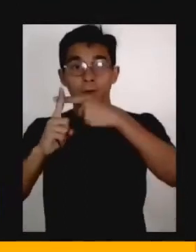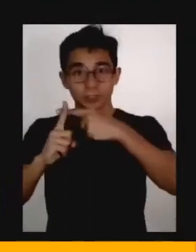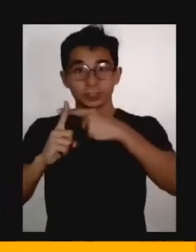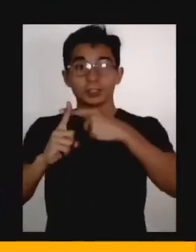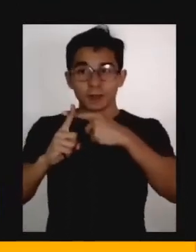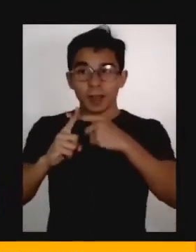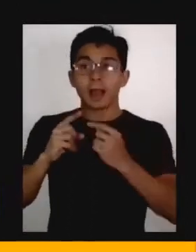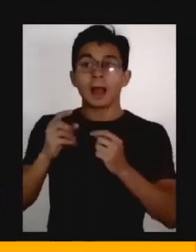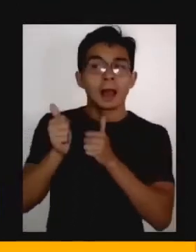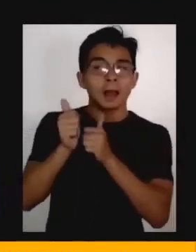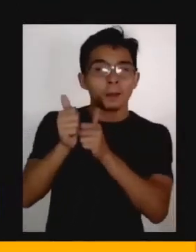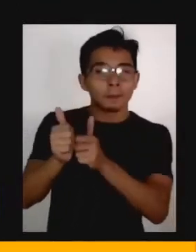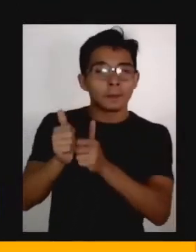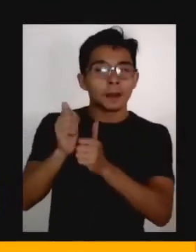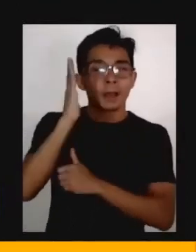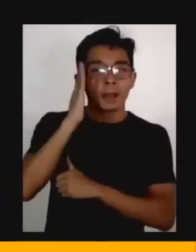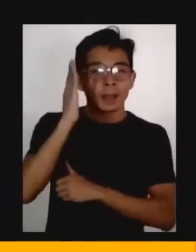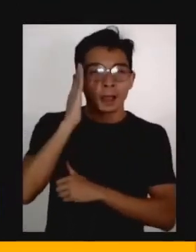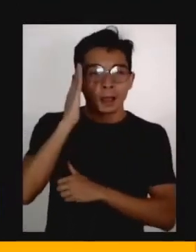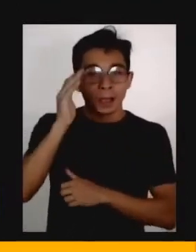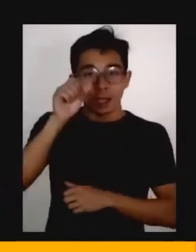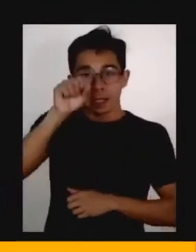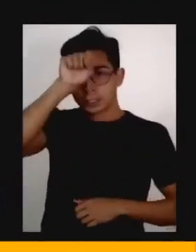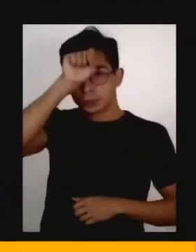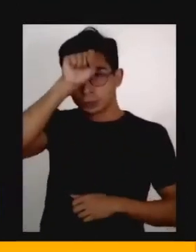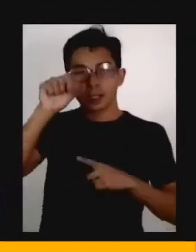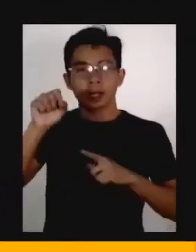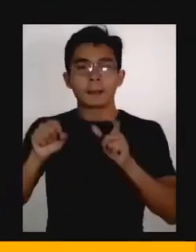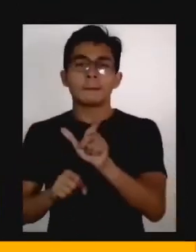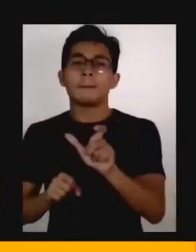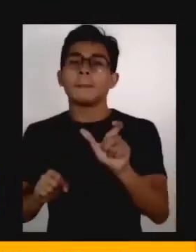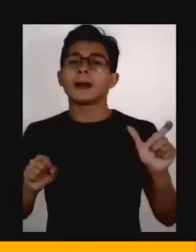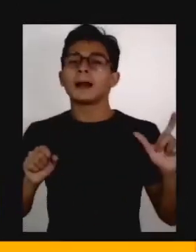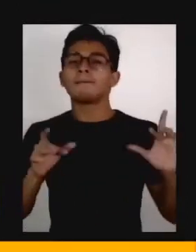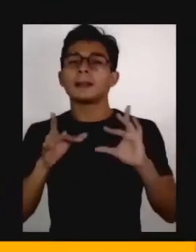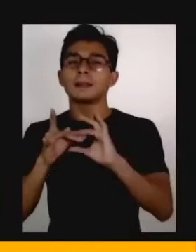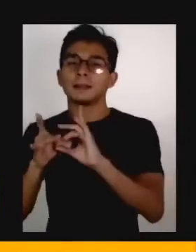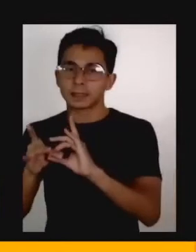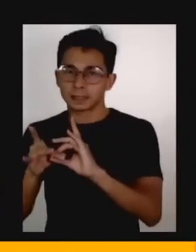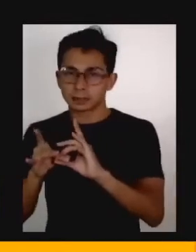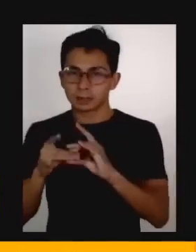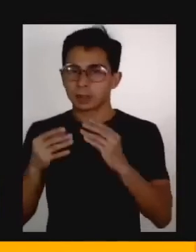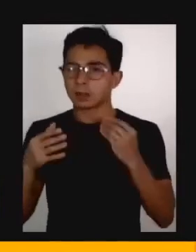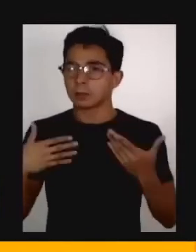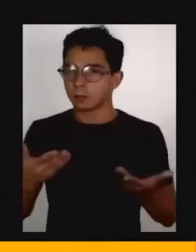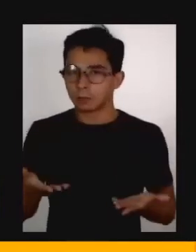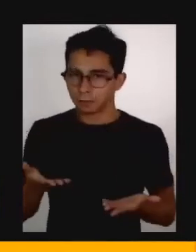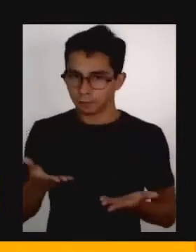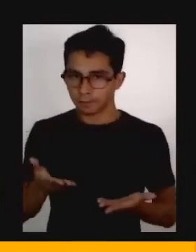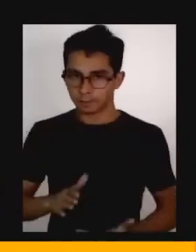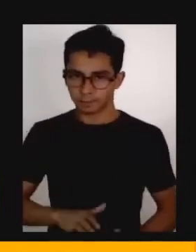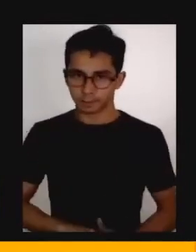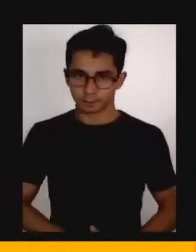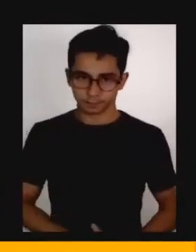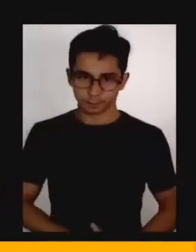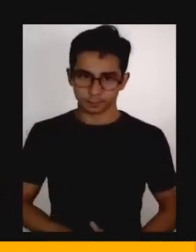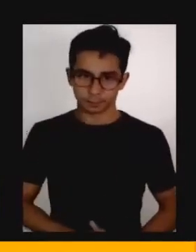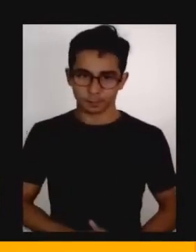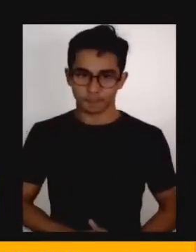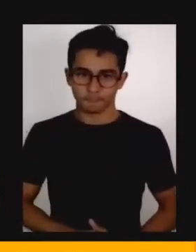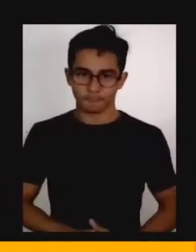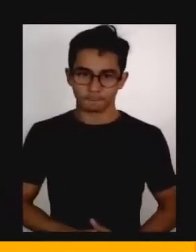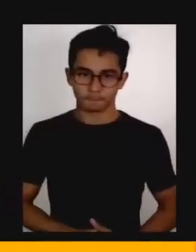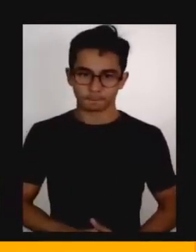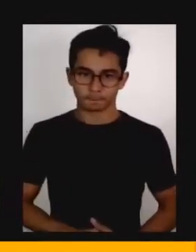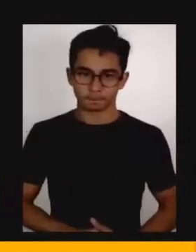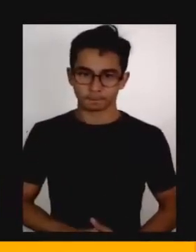são as principais palavras que estão sendo abordadas, né? Qual que é o volume dessa conversa? Qual que é a principal fonte que está